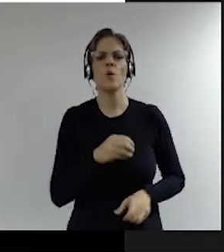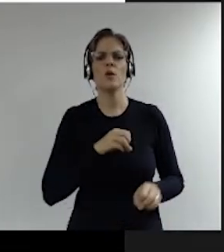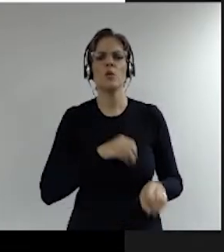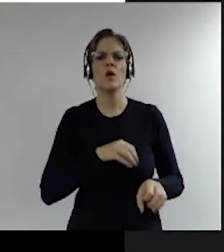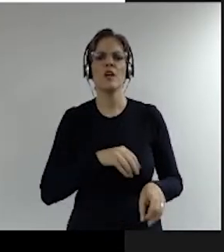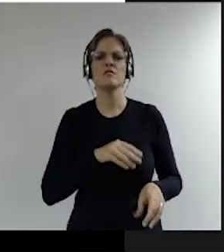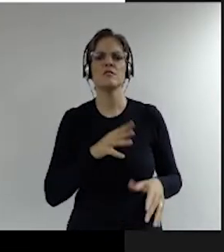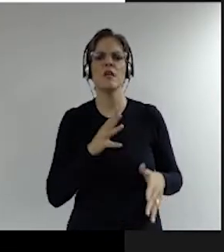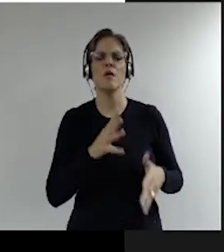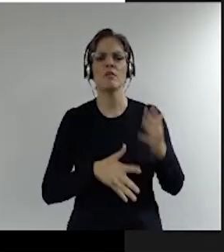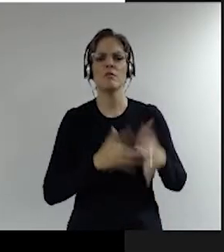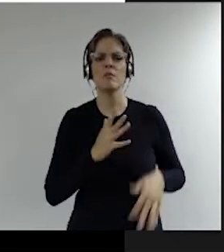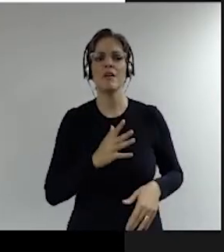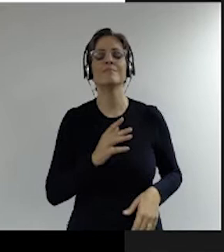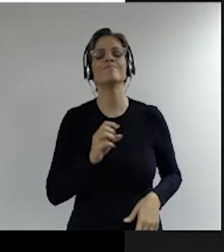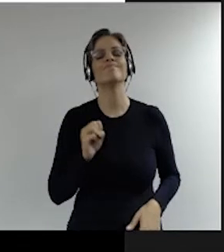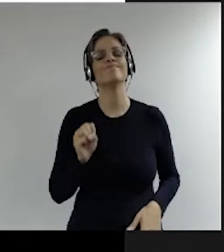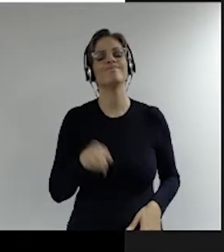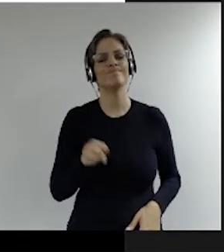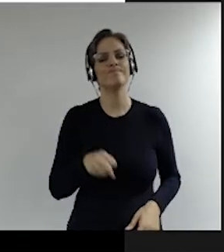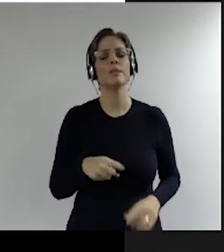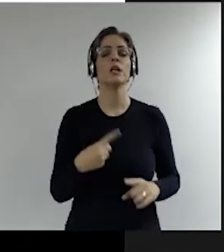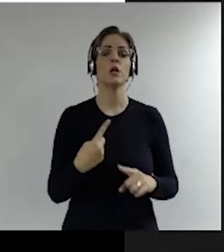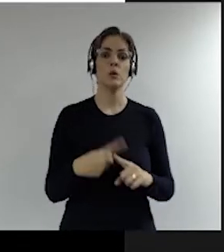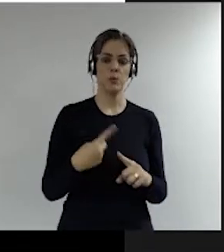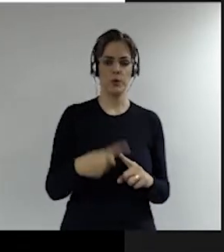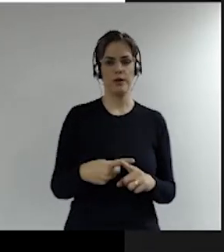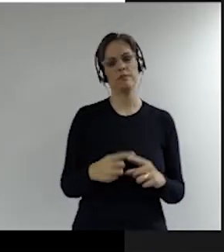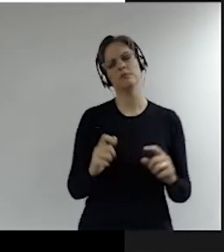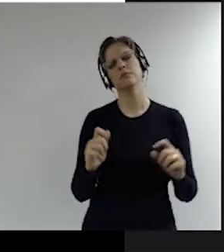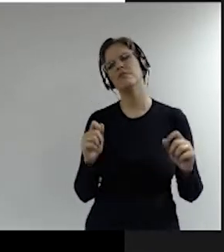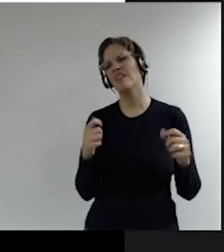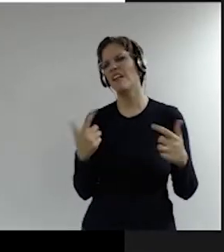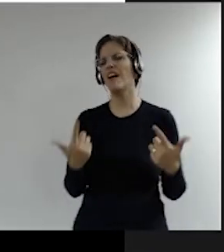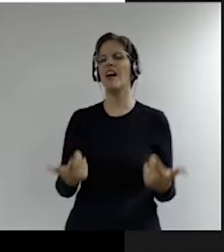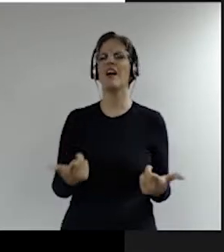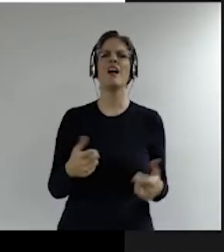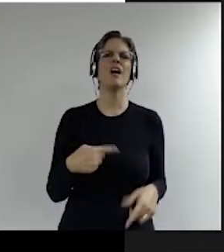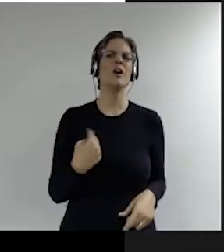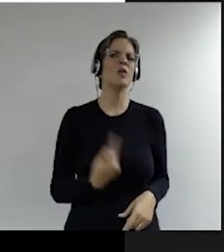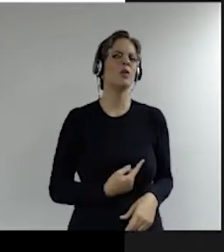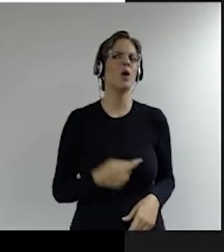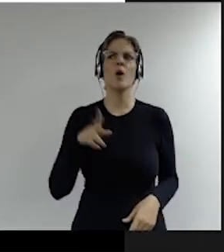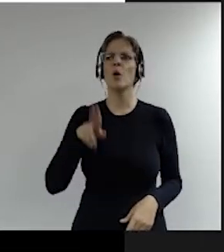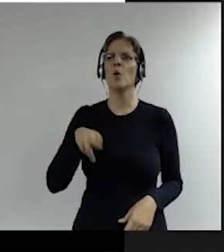educação? É que vão ser, óbvio que nós não vamos ser